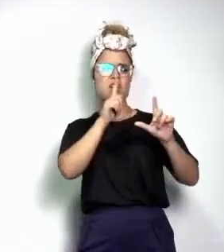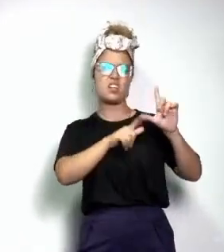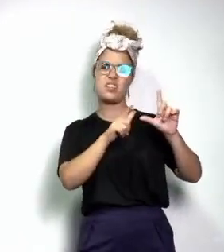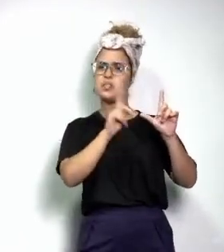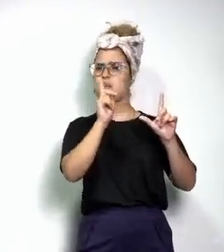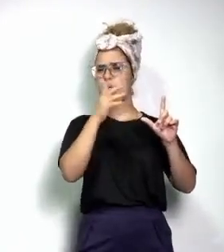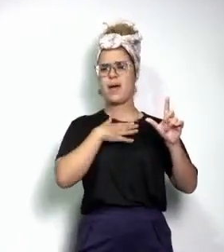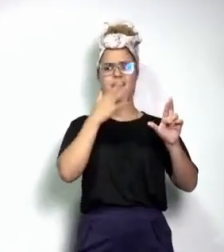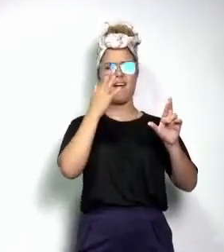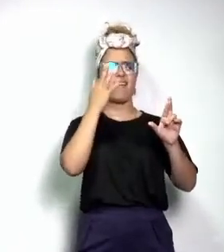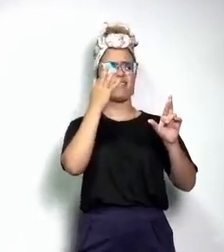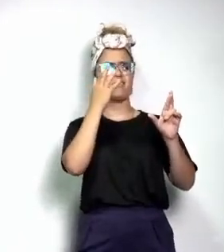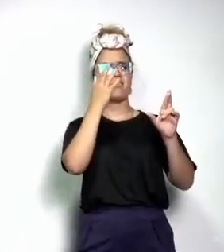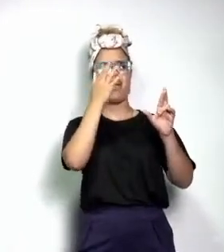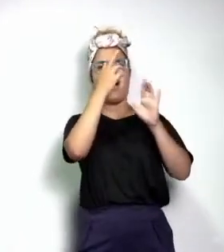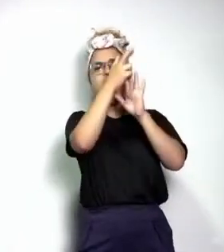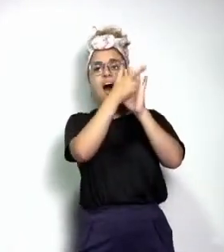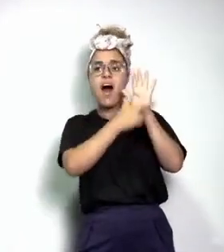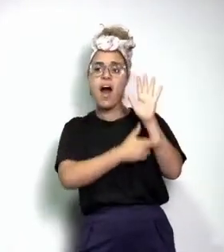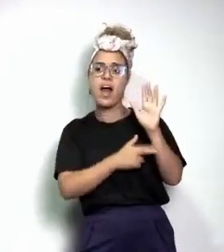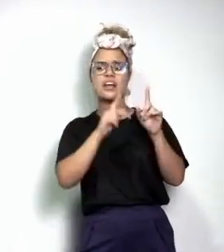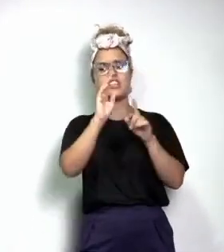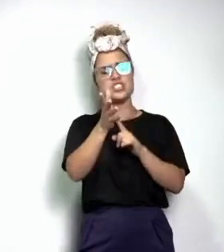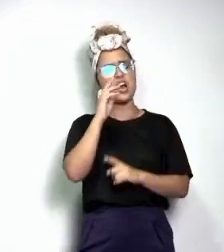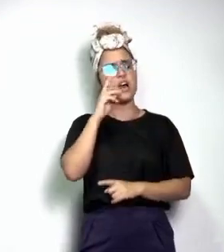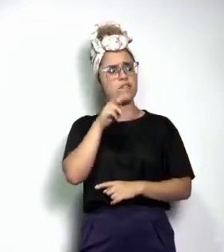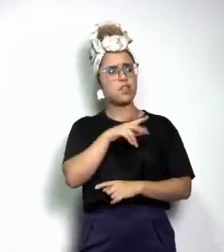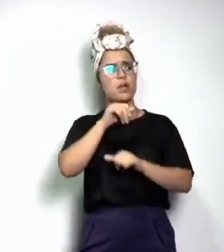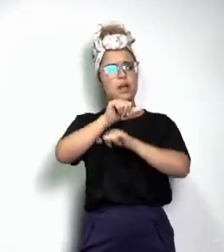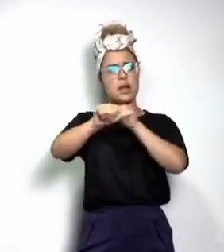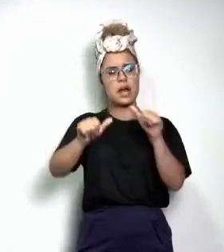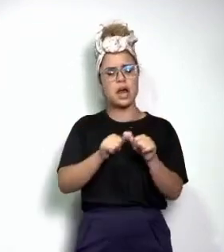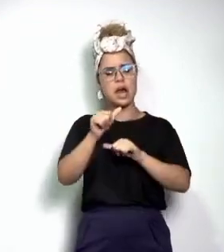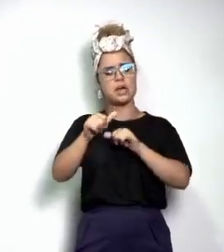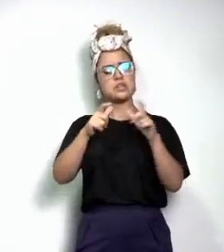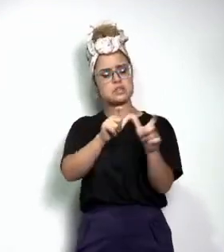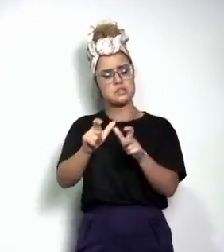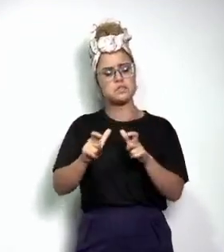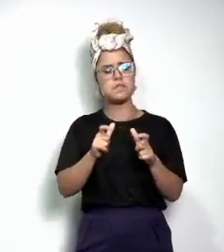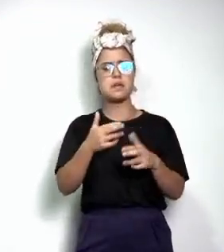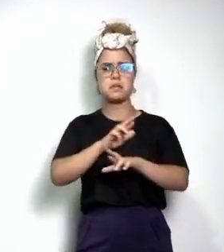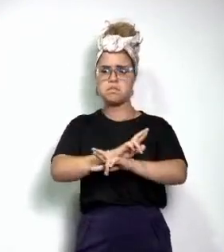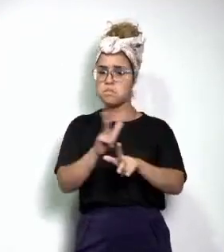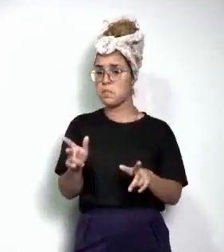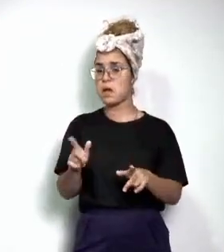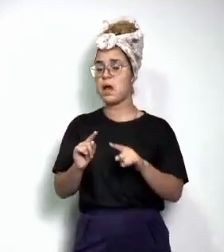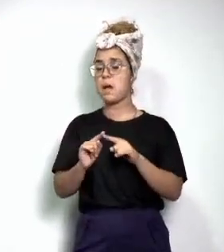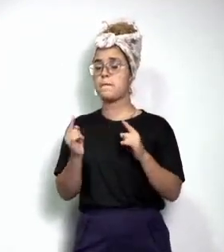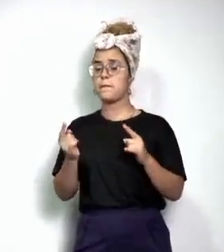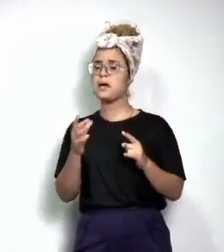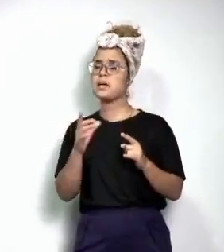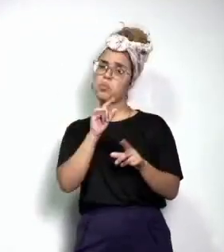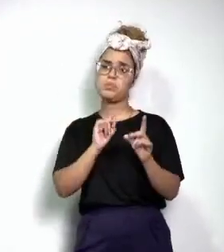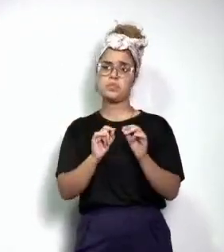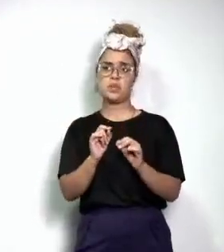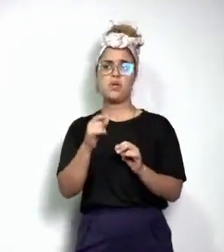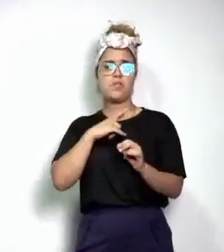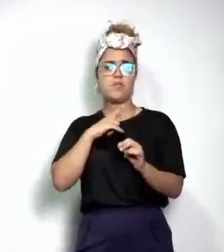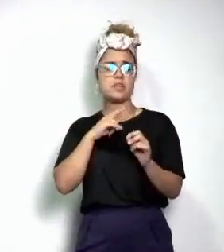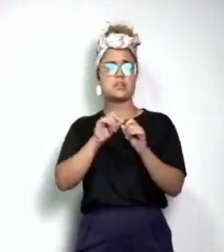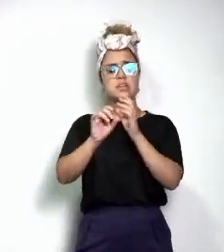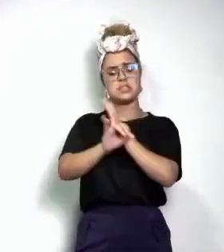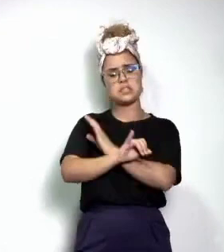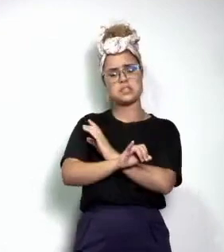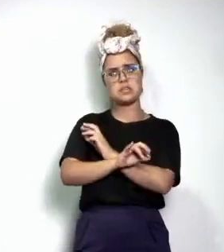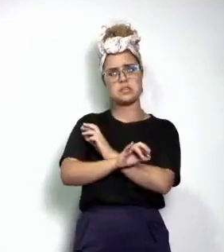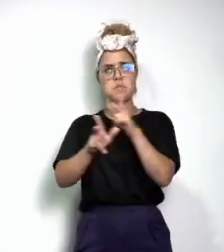regra, eu já vi lugares que fazem de formas diferentes, mas é uma opção, a gente faz essa